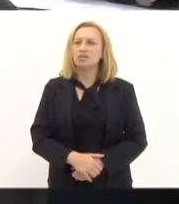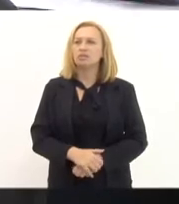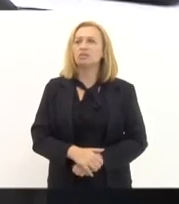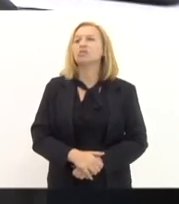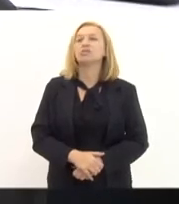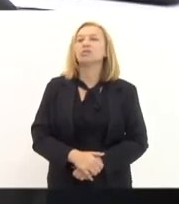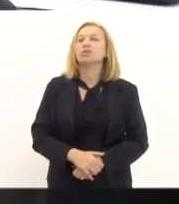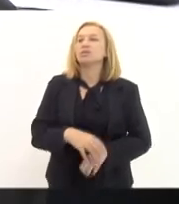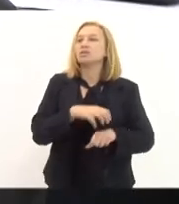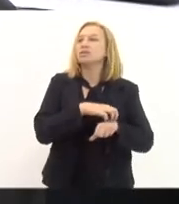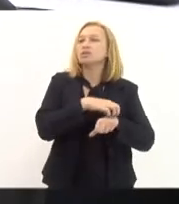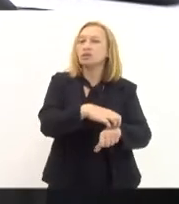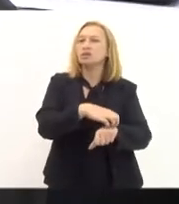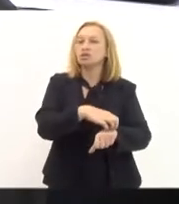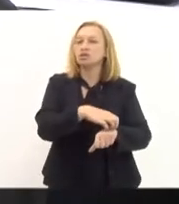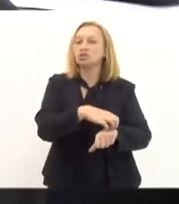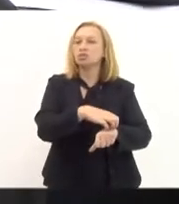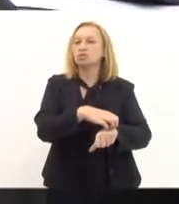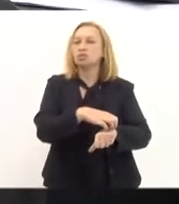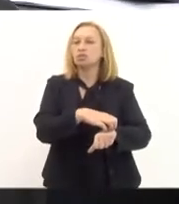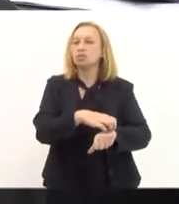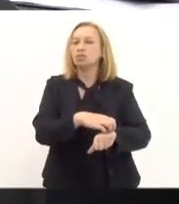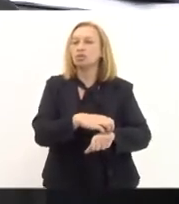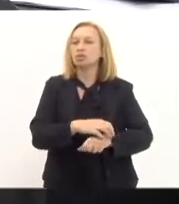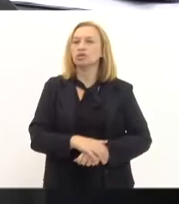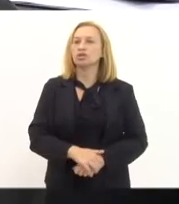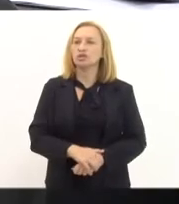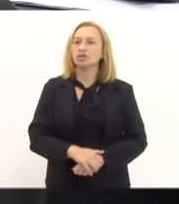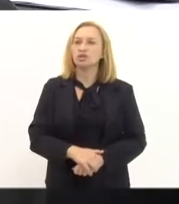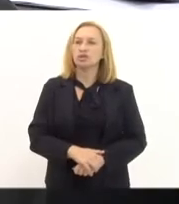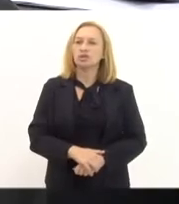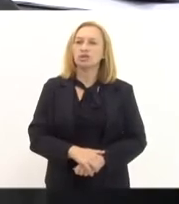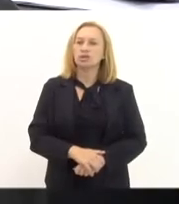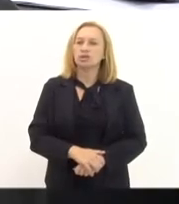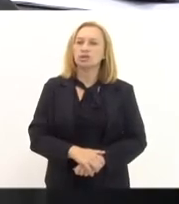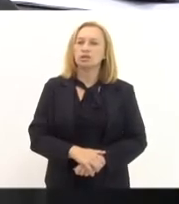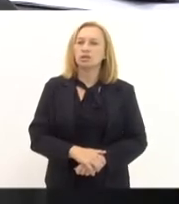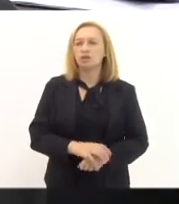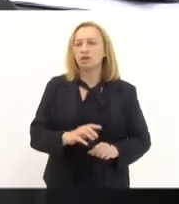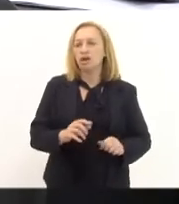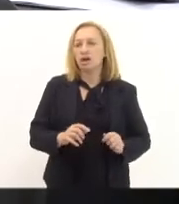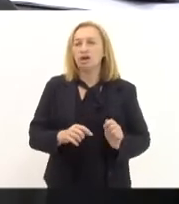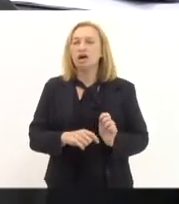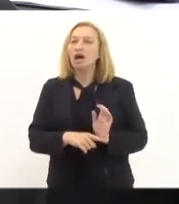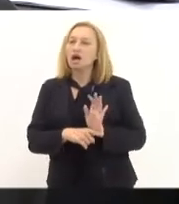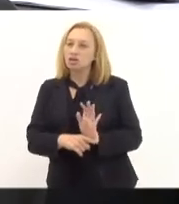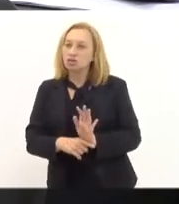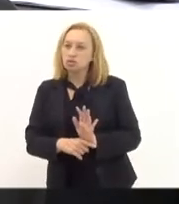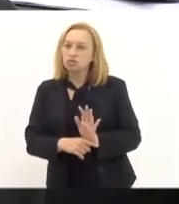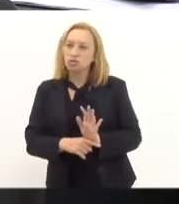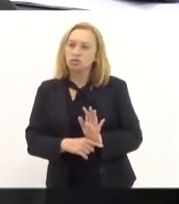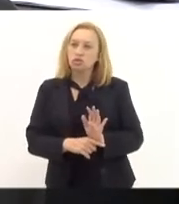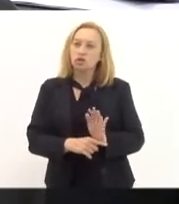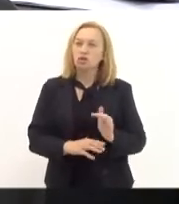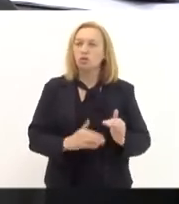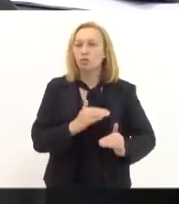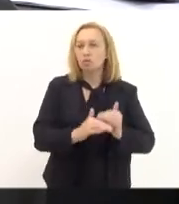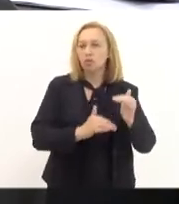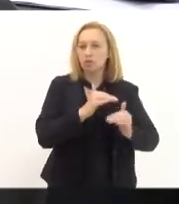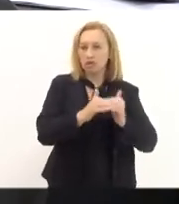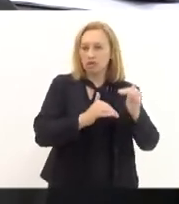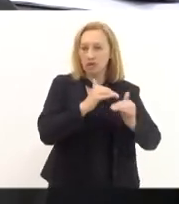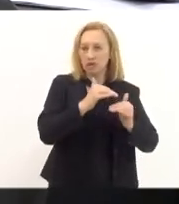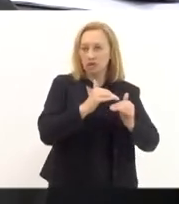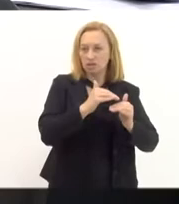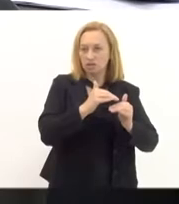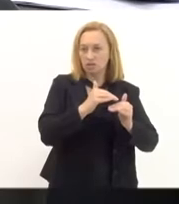Zé que transporte viabiliza ou inviabiliza o processo produtivo de um